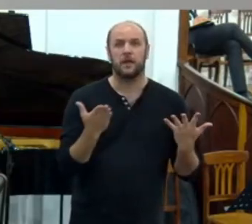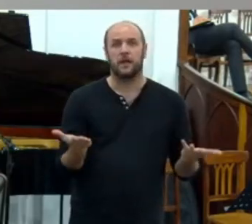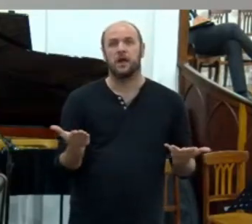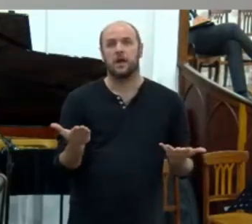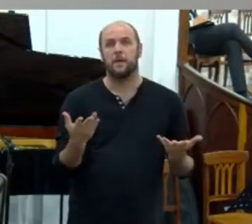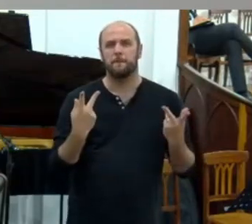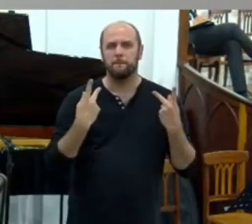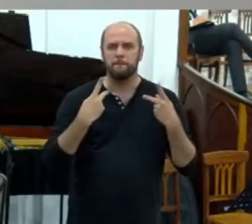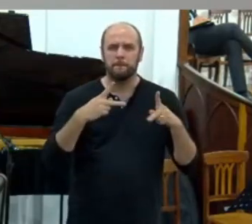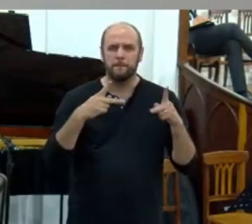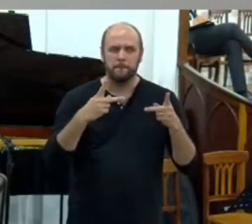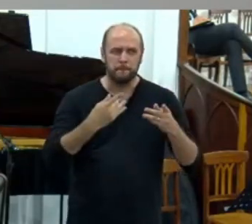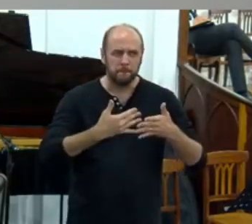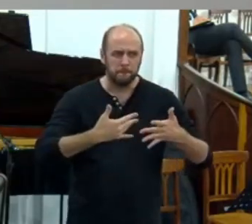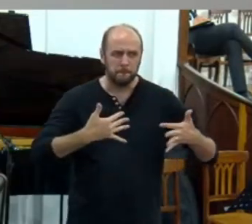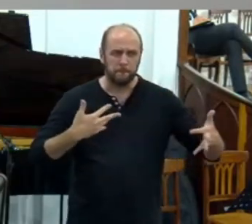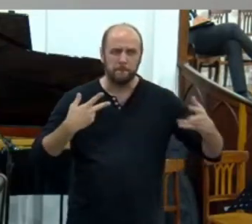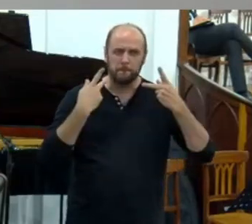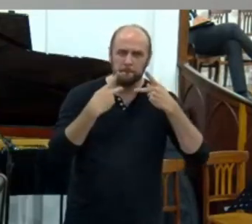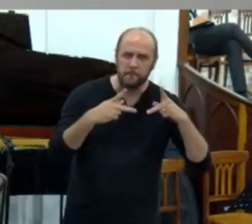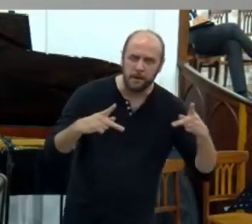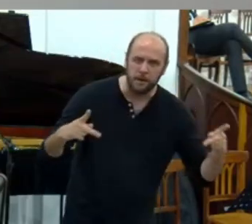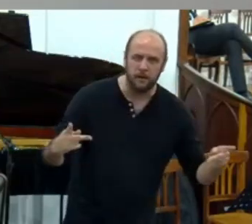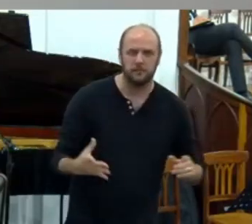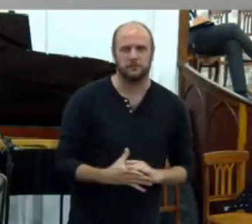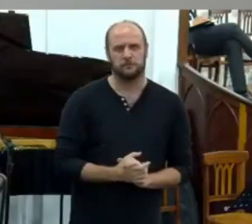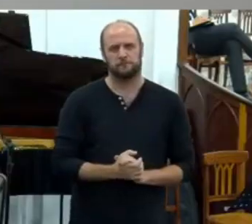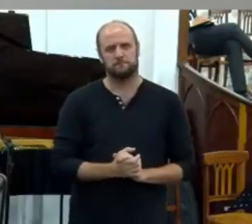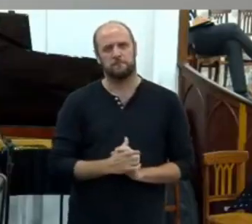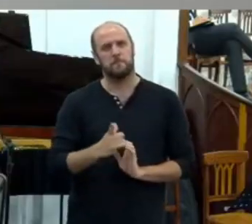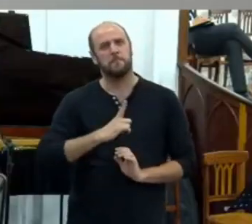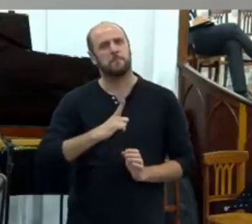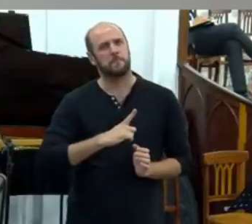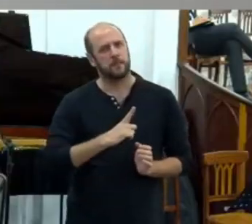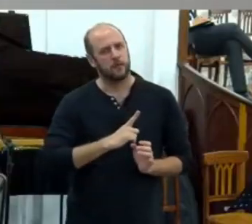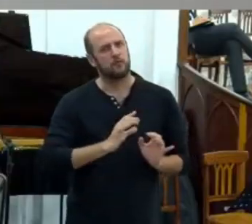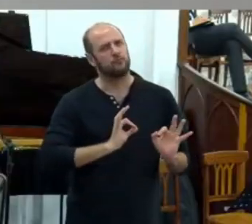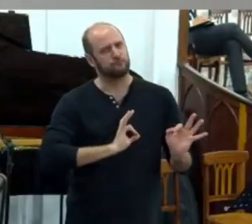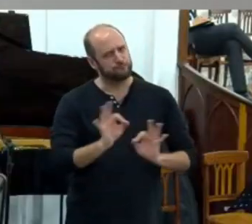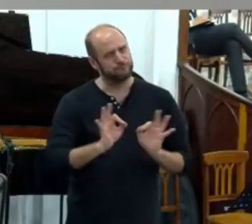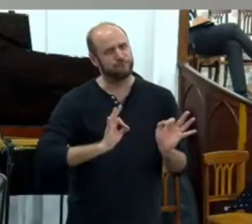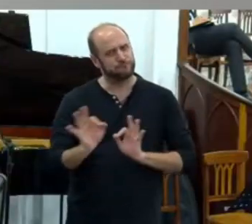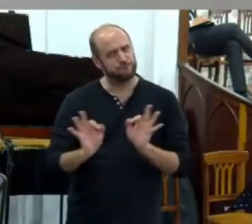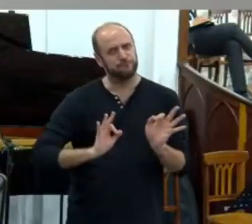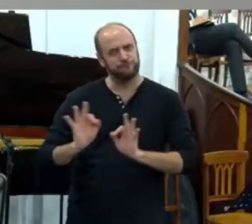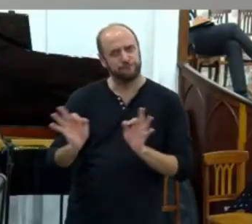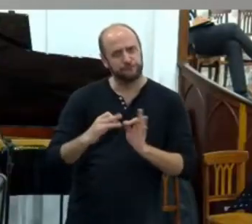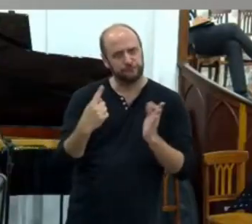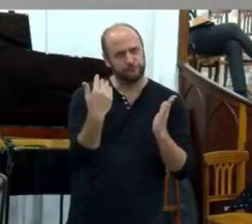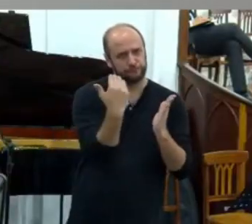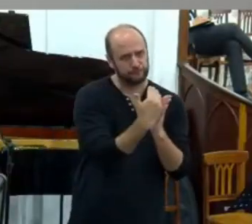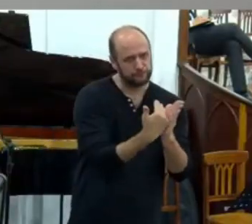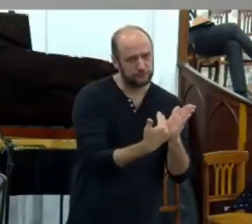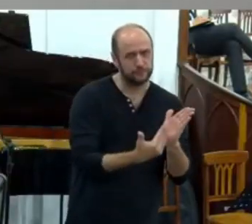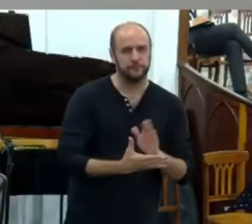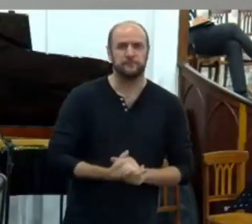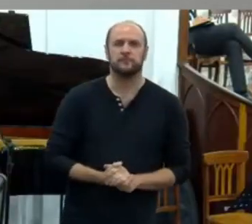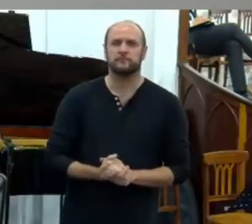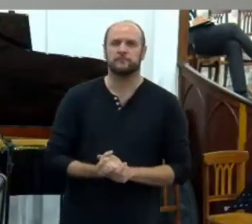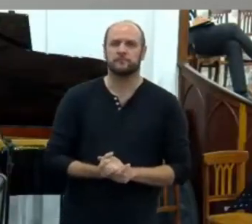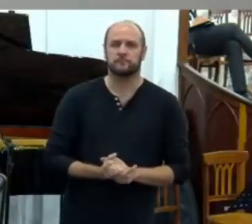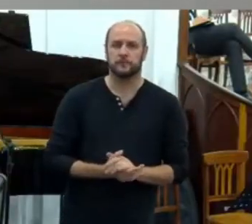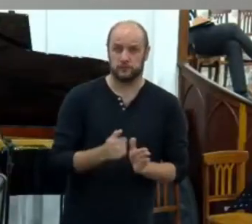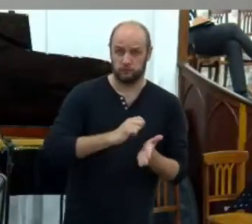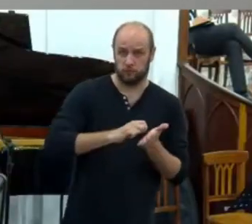longo sermão, uma pregação, cheia de admoestações. O autor dessa carta